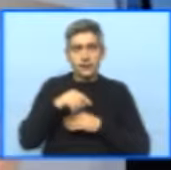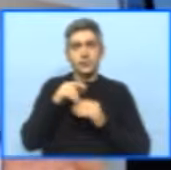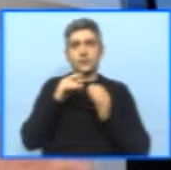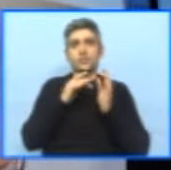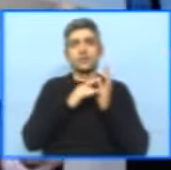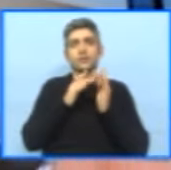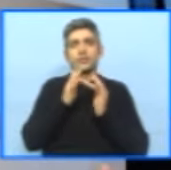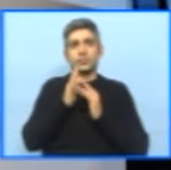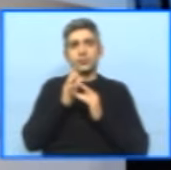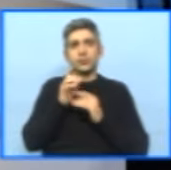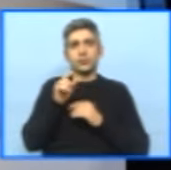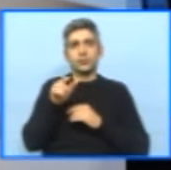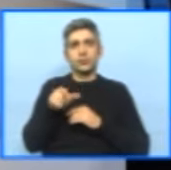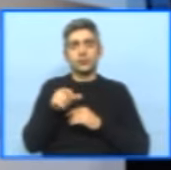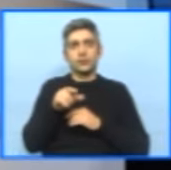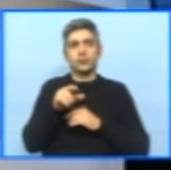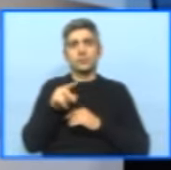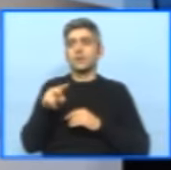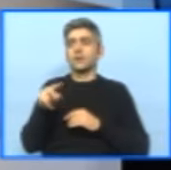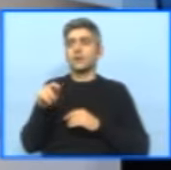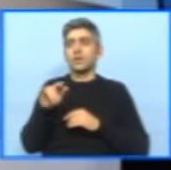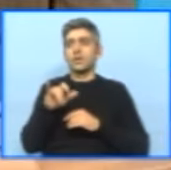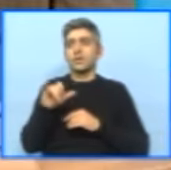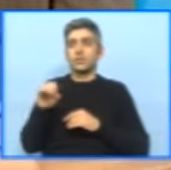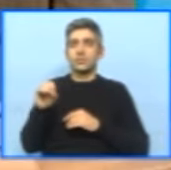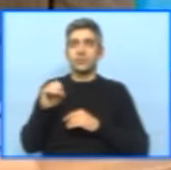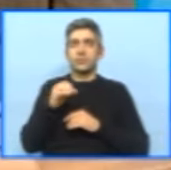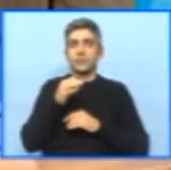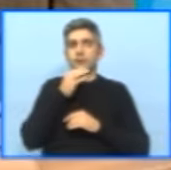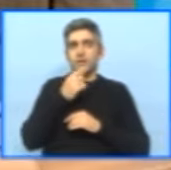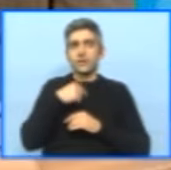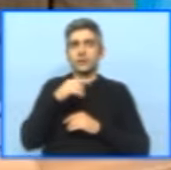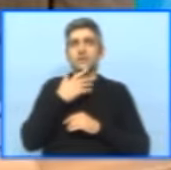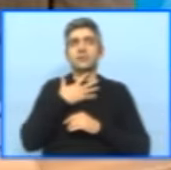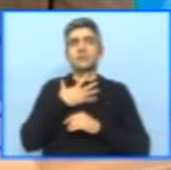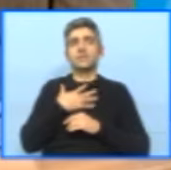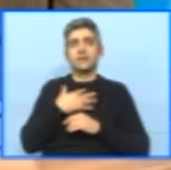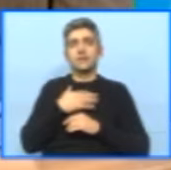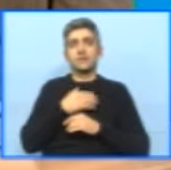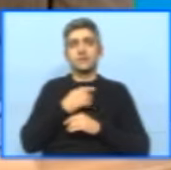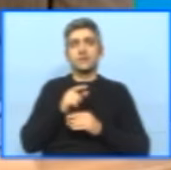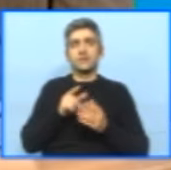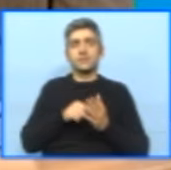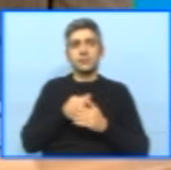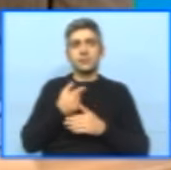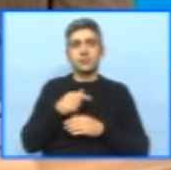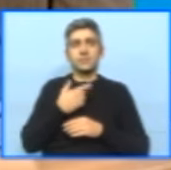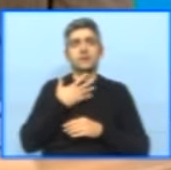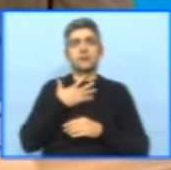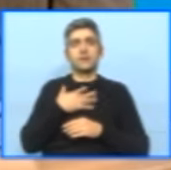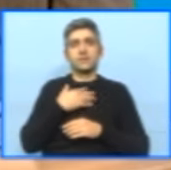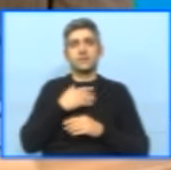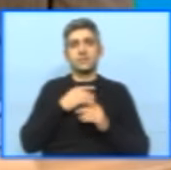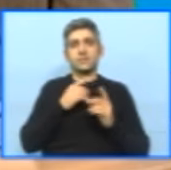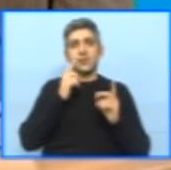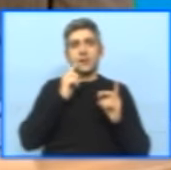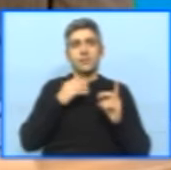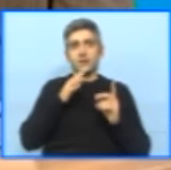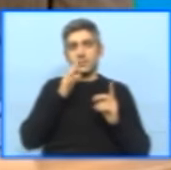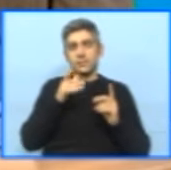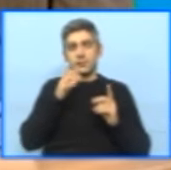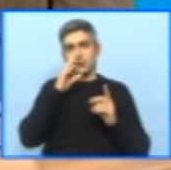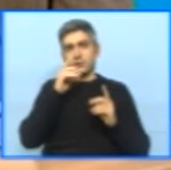Jesus, não é? Há bocadinho a Adnélio falou aqui das nossas sedes, e é verdade que ela depois também vai manifestar as sedes que tem a Jesus. Não é? E Jesus vai